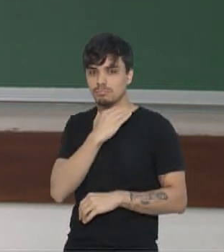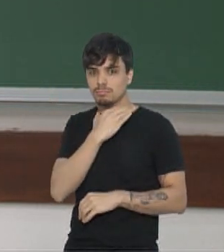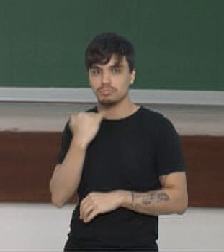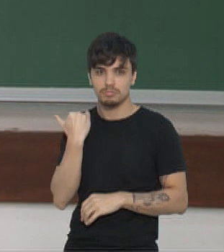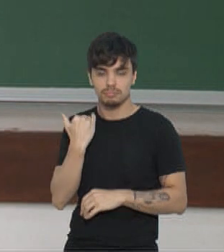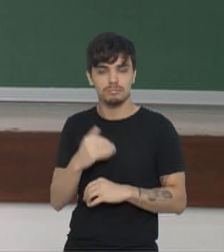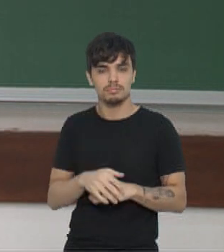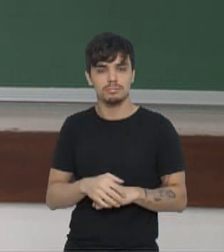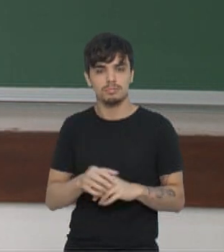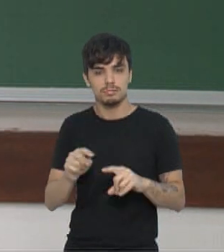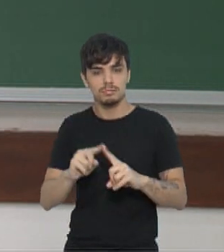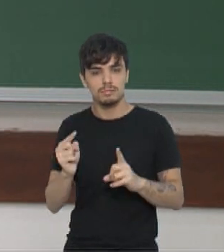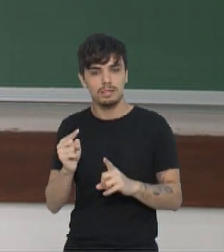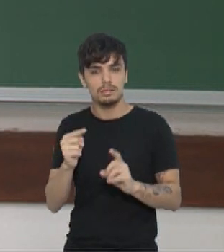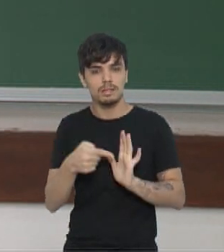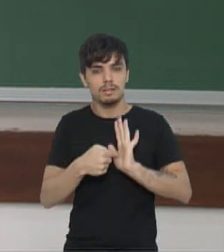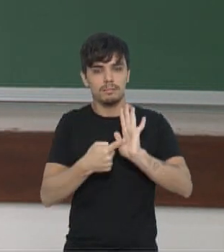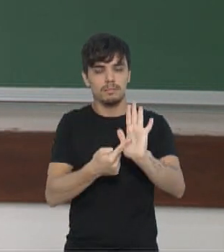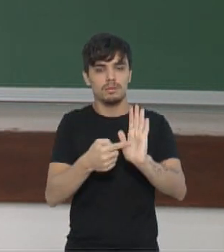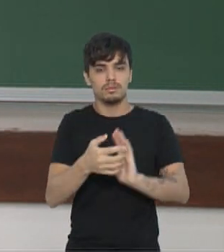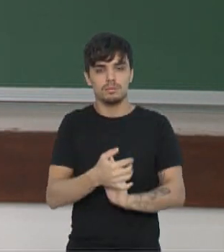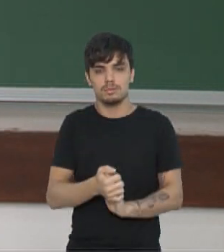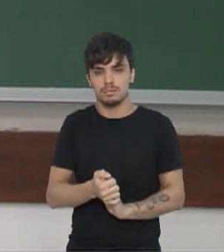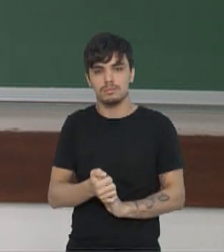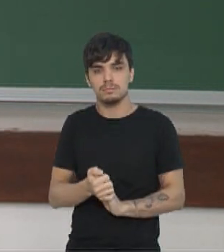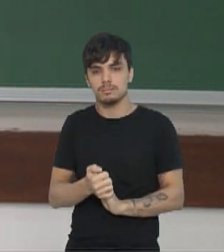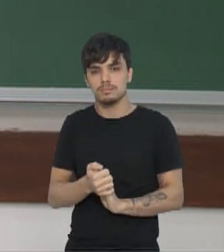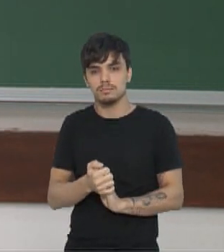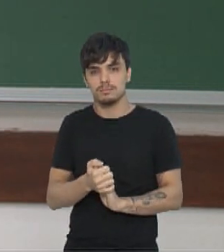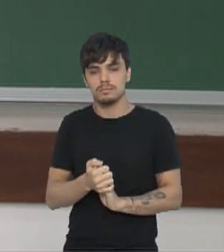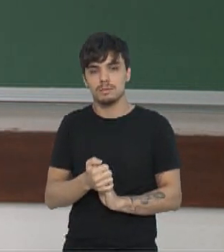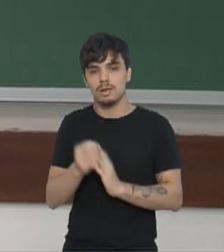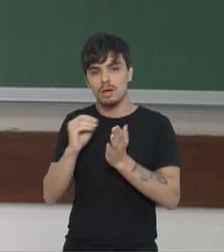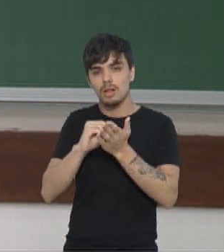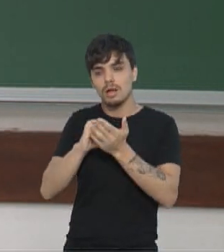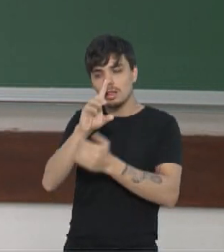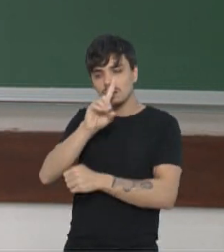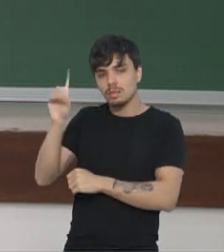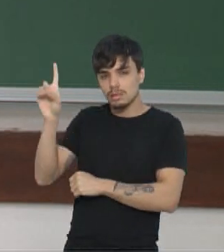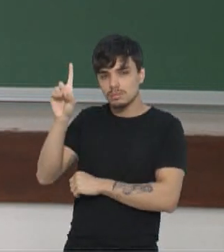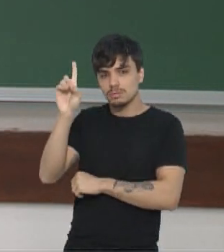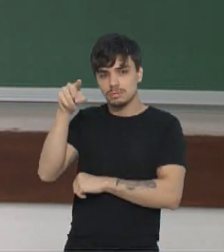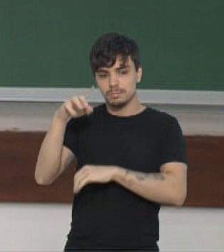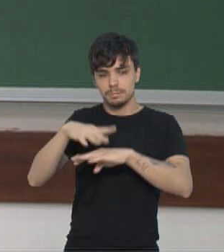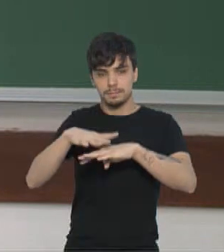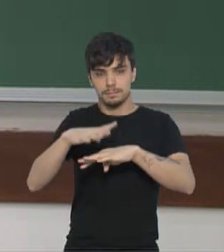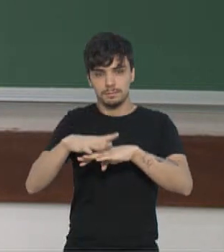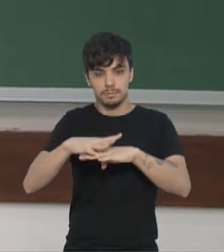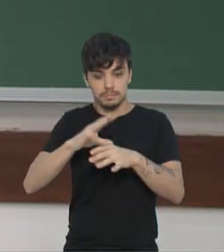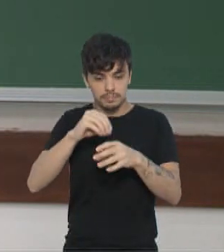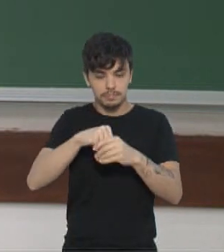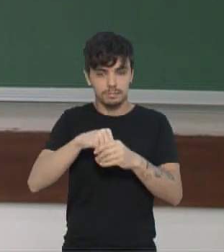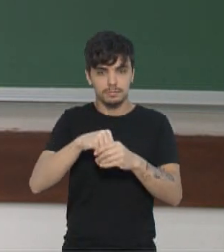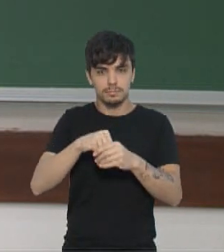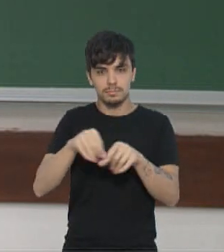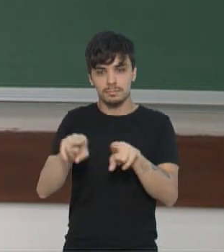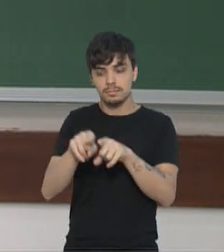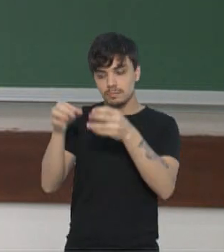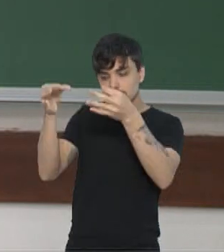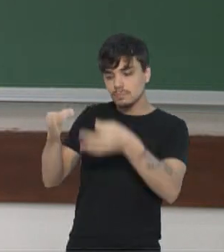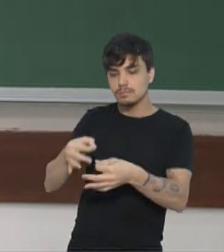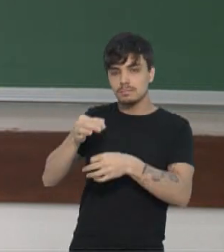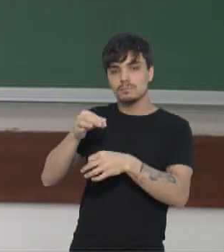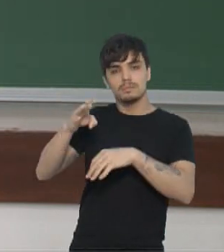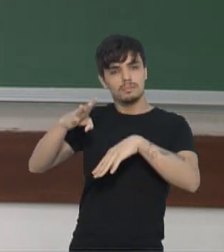E aqui ele coloca que Deus está na matemática, que a perfeição de Deus está